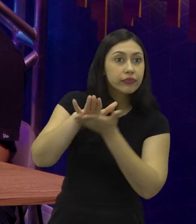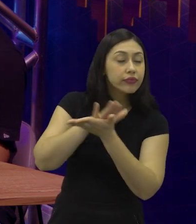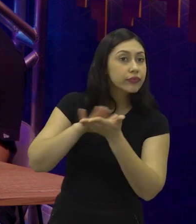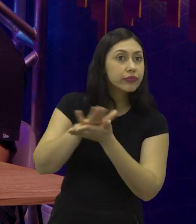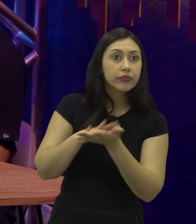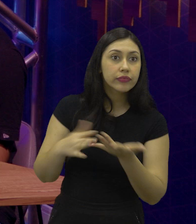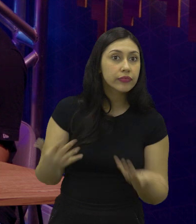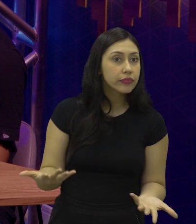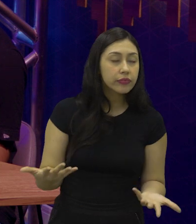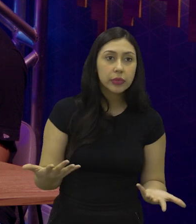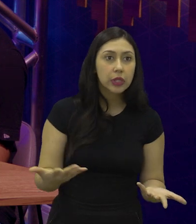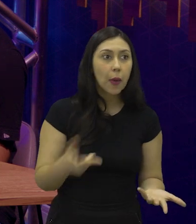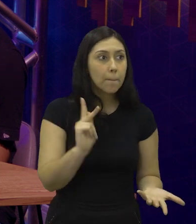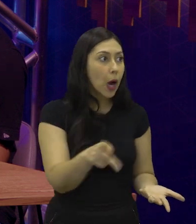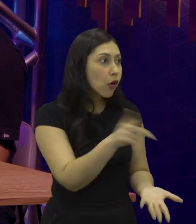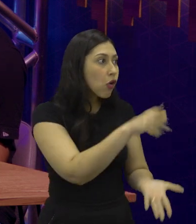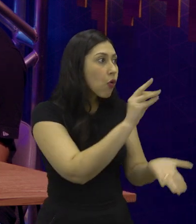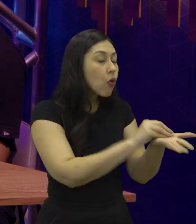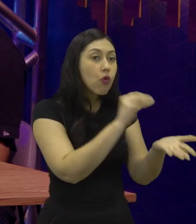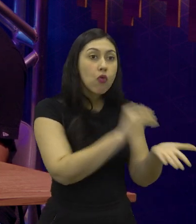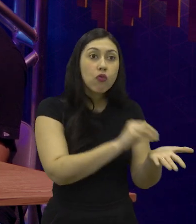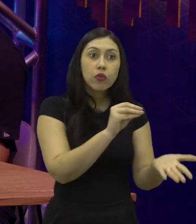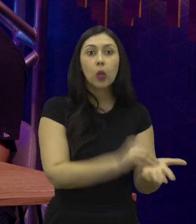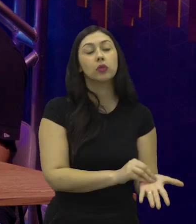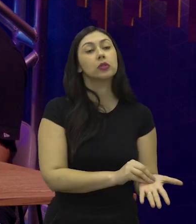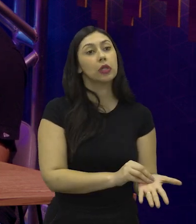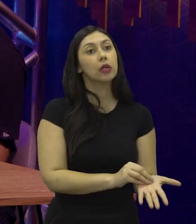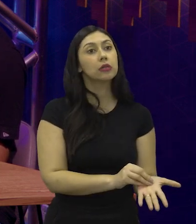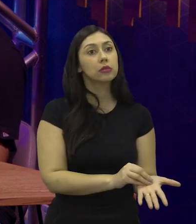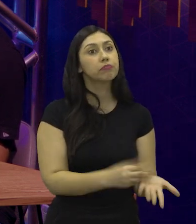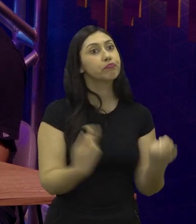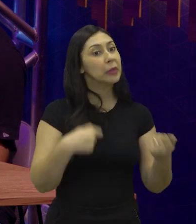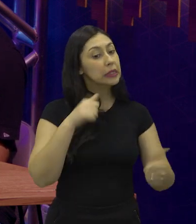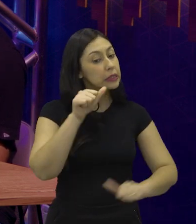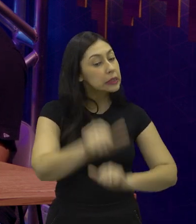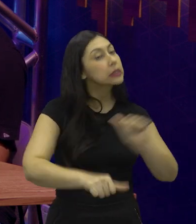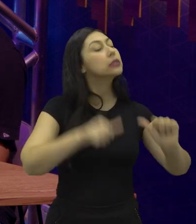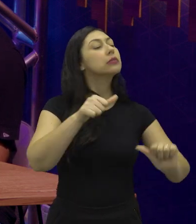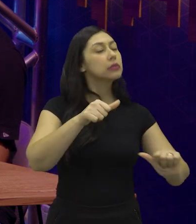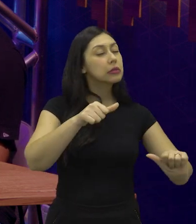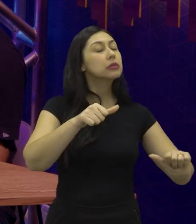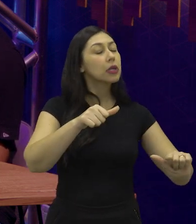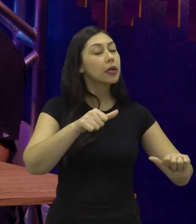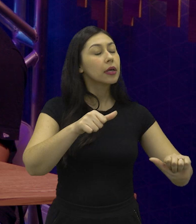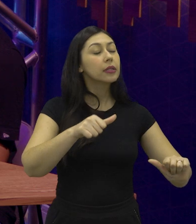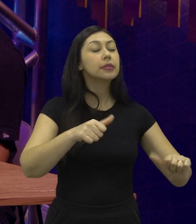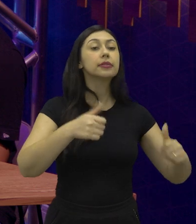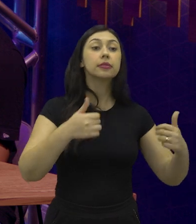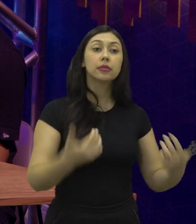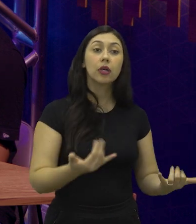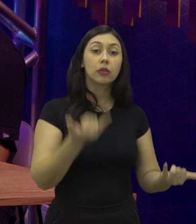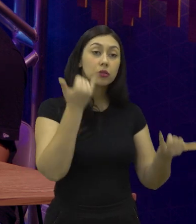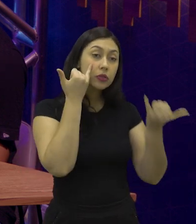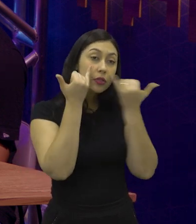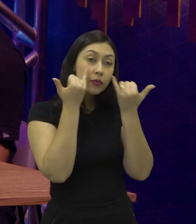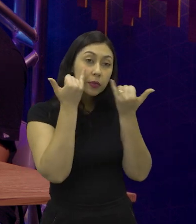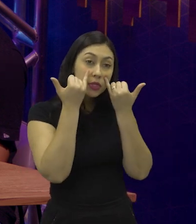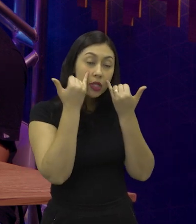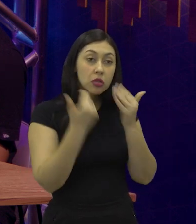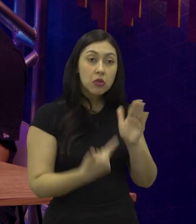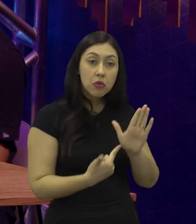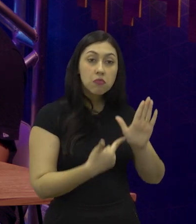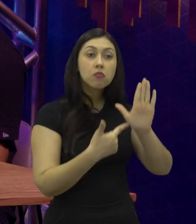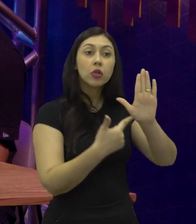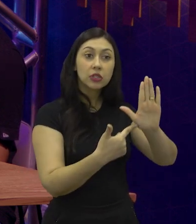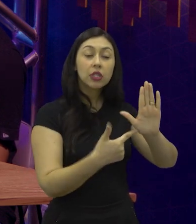né, sem aula, sem professores, se essa realidade não se transformar. E daí, esses dados aqui que eu tô lendo, eles